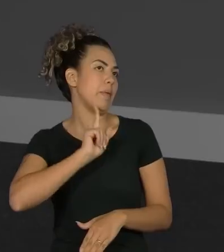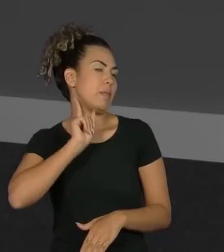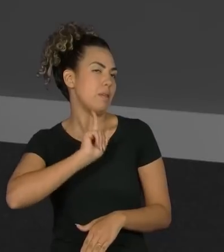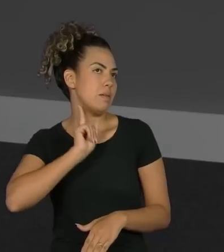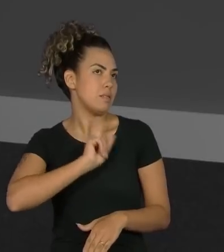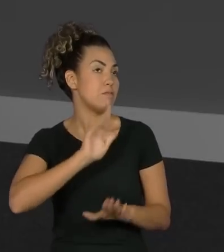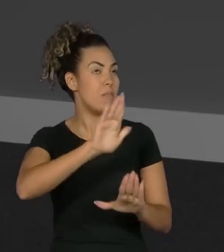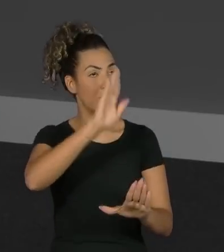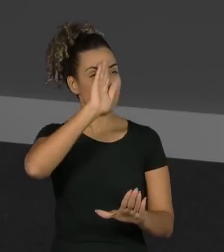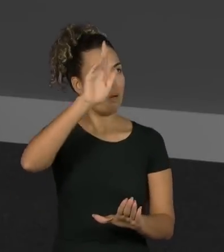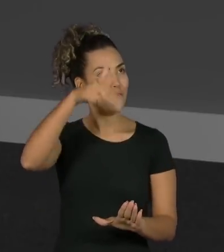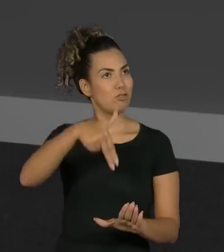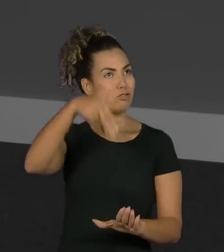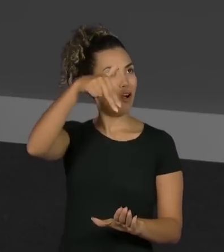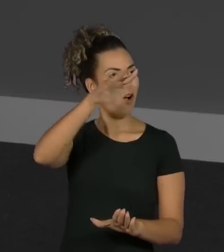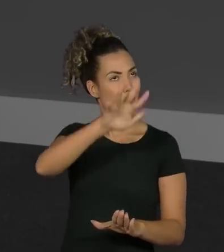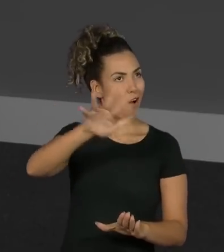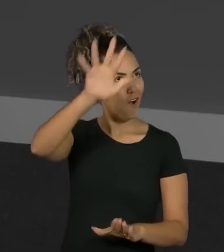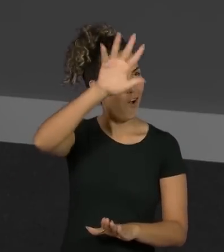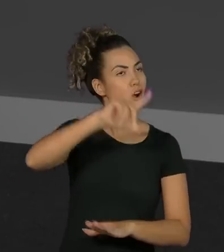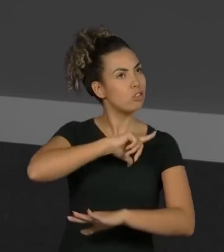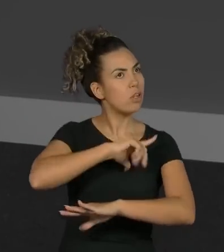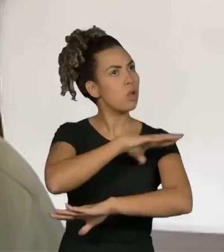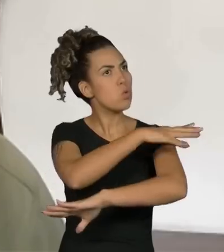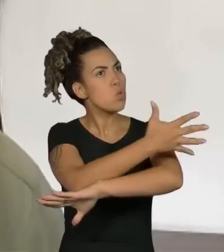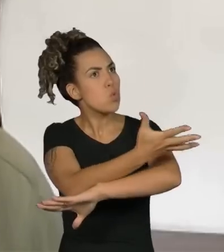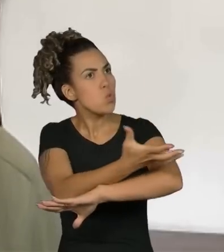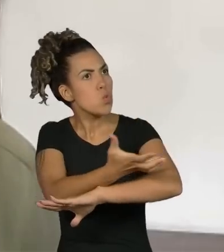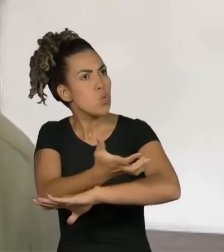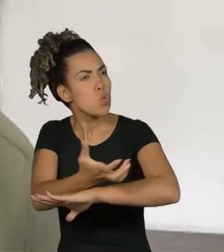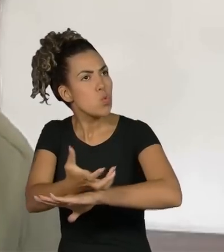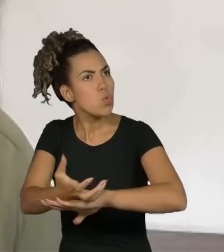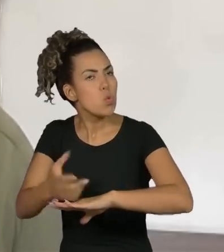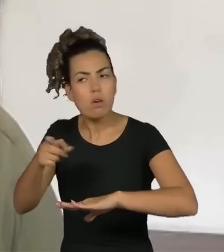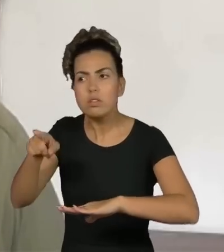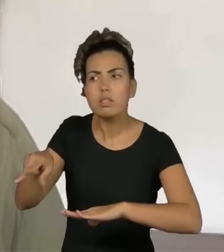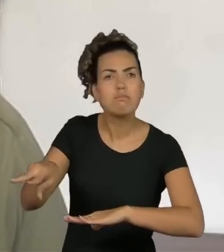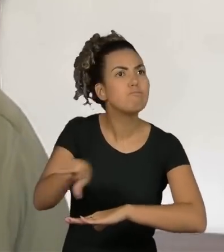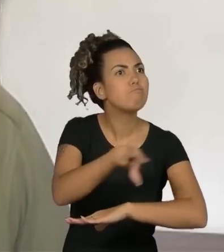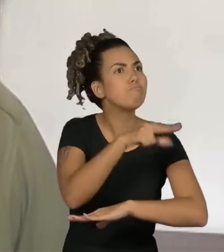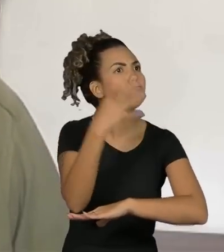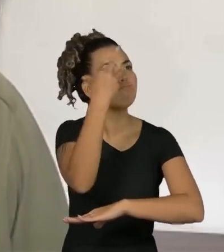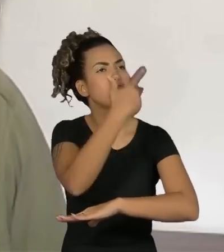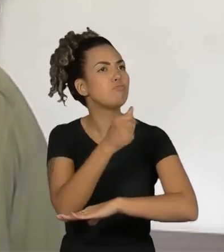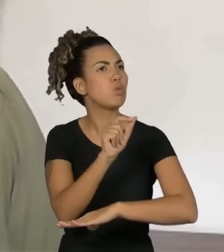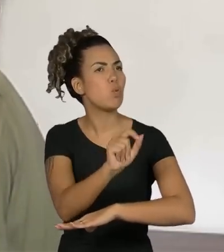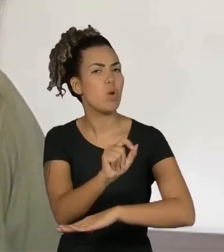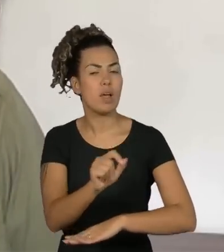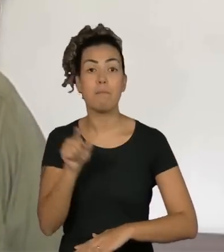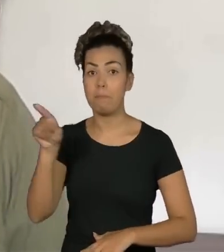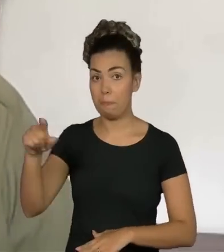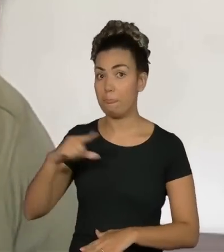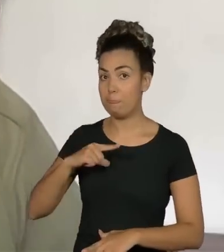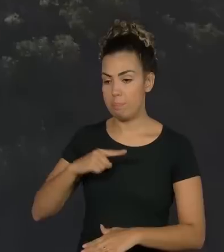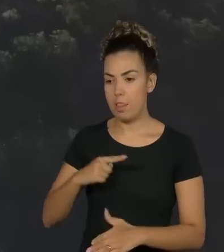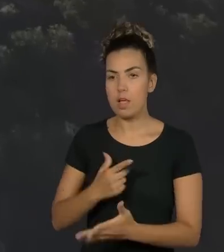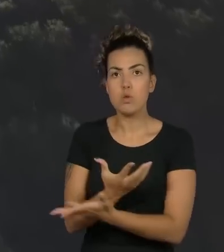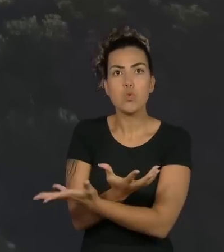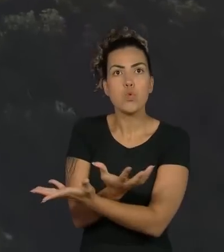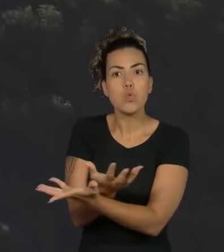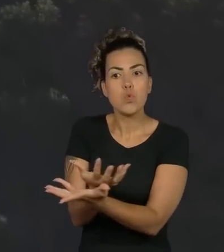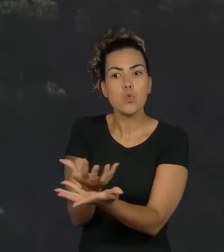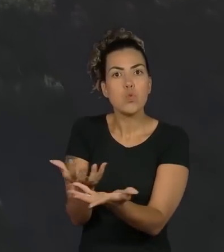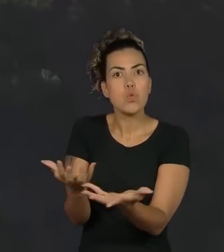riqueza desses ambientes? O que você encontrou ali? Tem uma vegetação que é muito rara lá, que é a Mata Seca, que